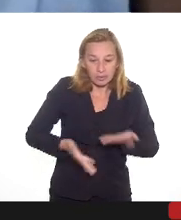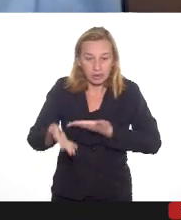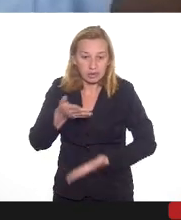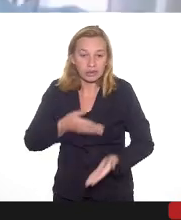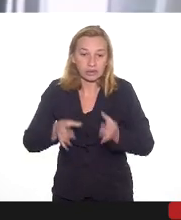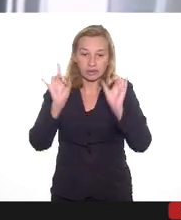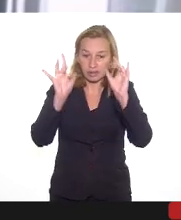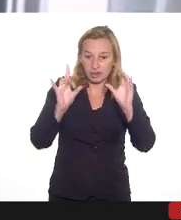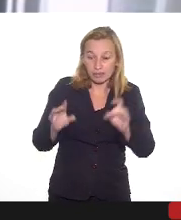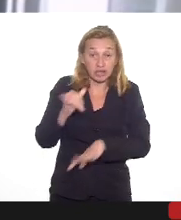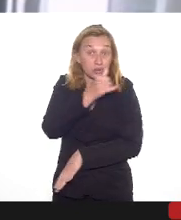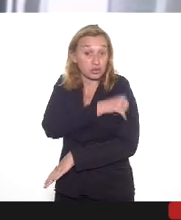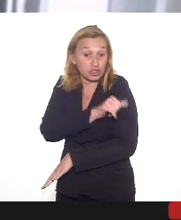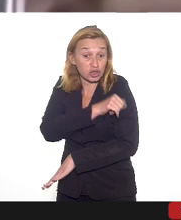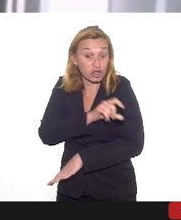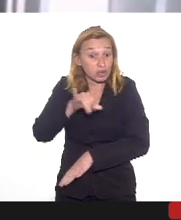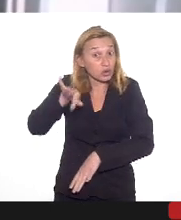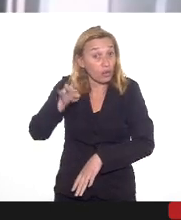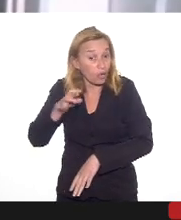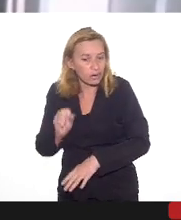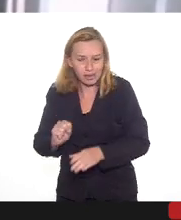royalties no Rio de Janeiro